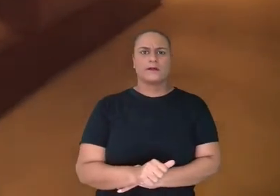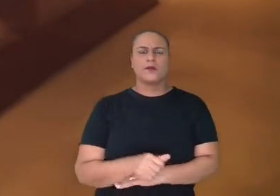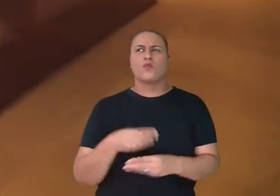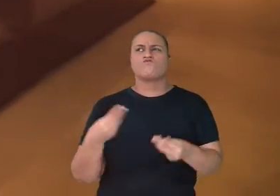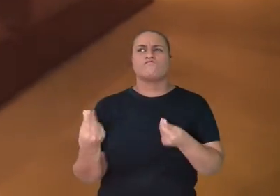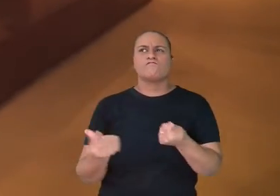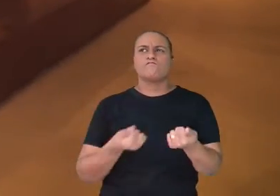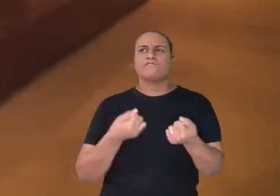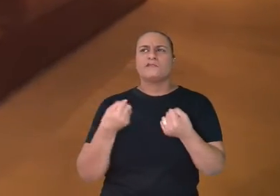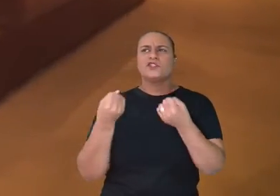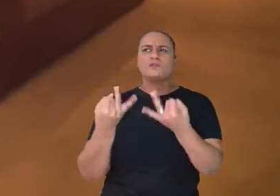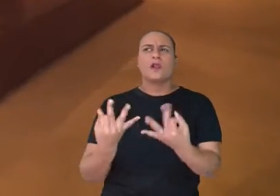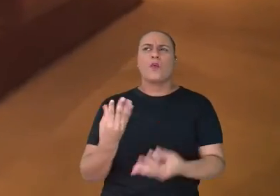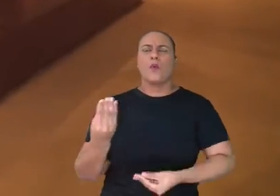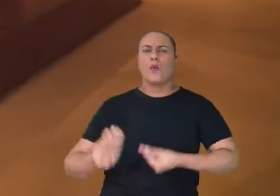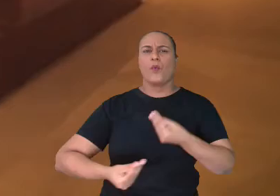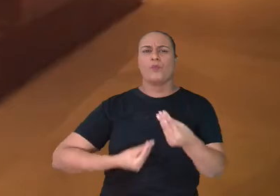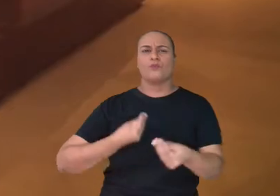diria, muito